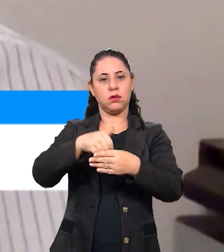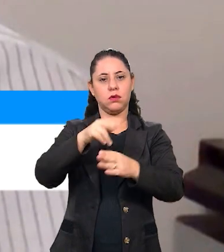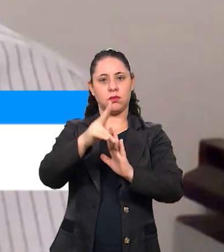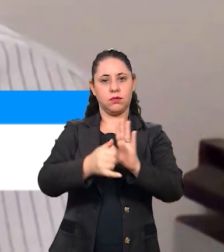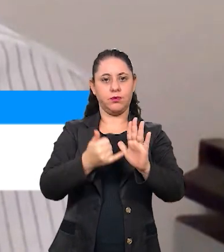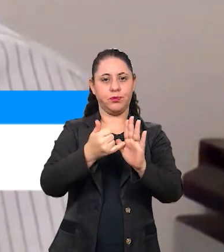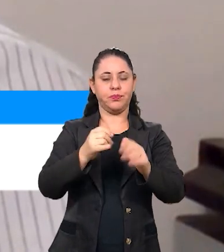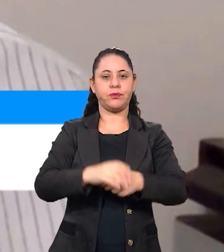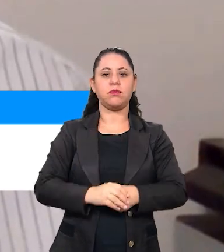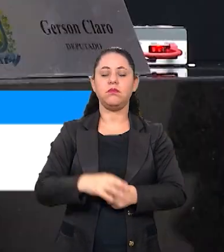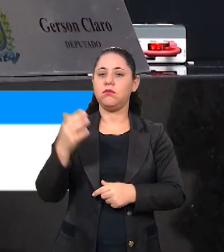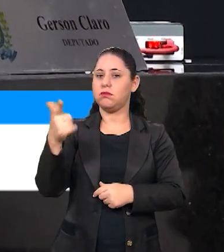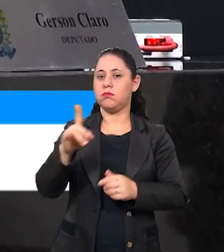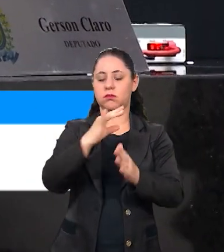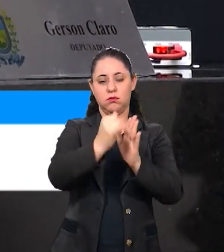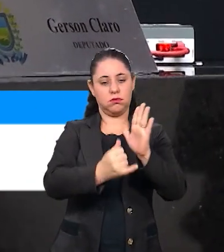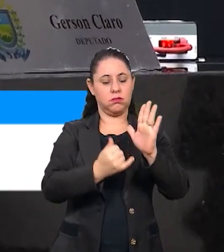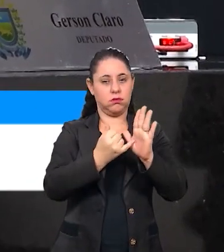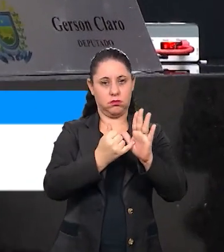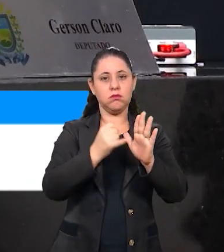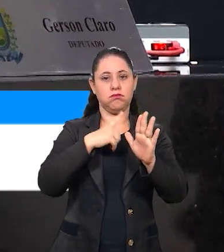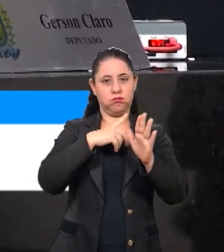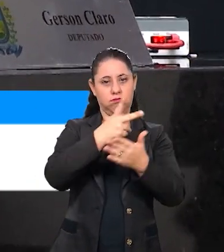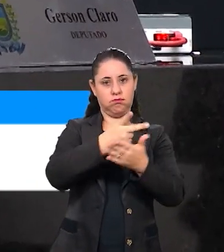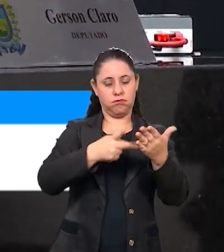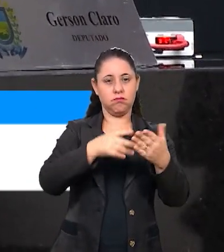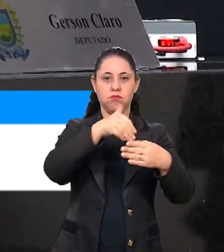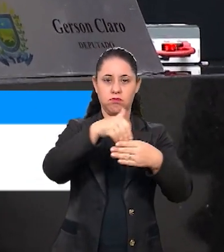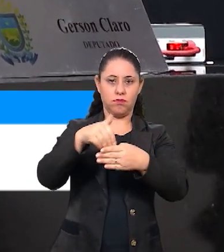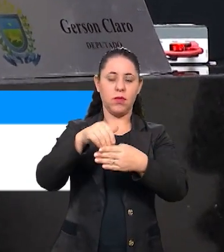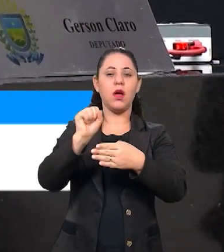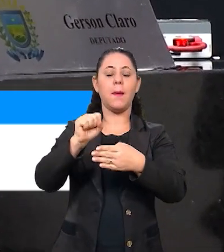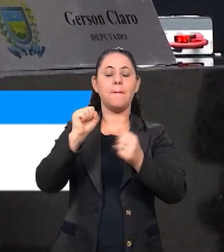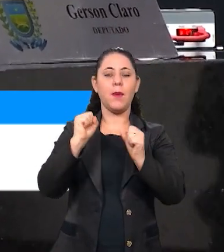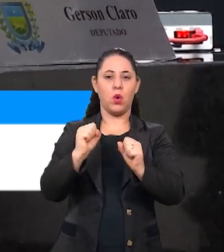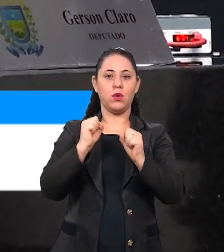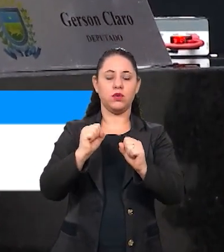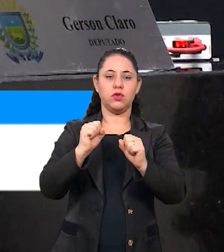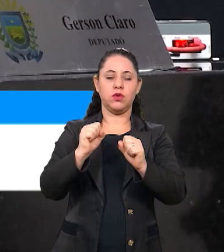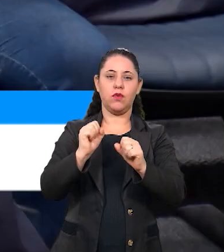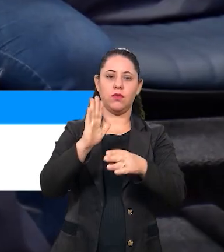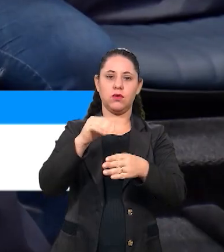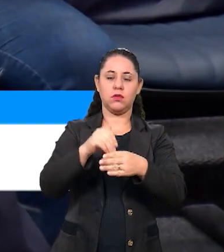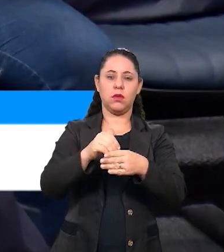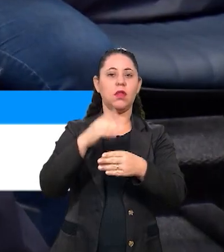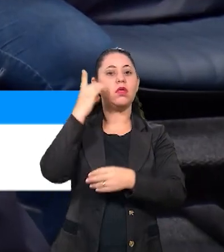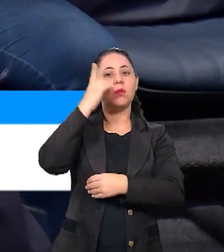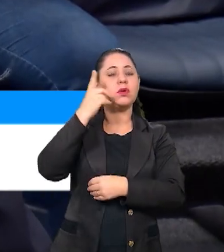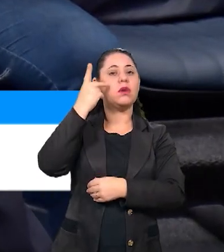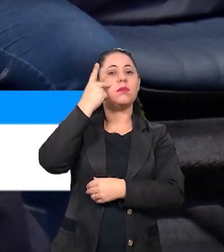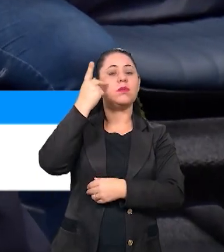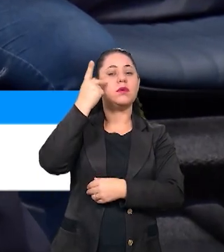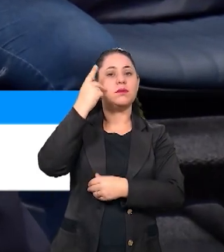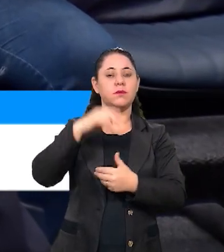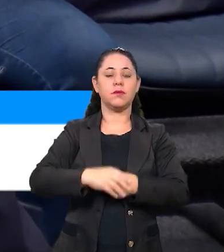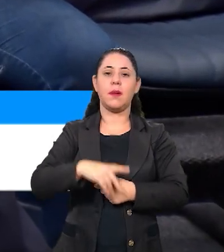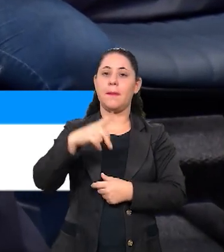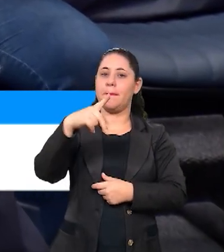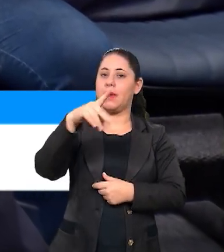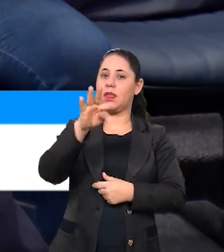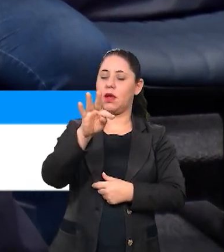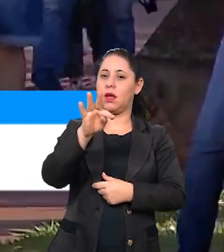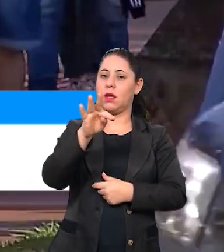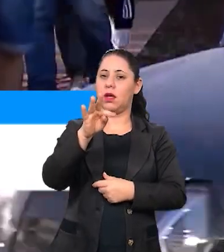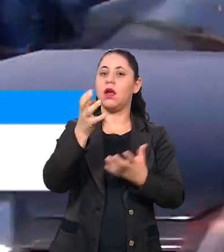regular tramitação do presente projeto. Outro projeto que recebeu parecer favorável da comissão é de autoria do deputado Pedro Kemp,